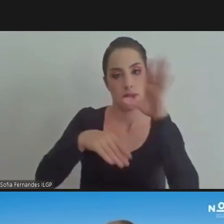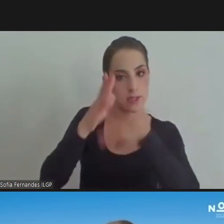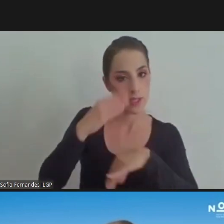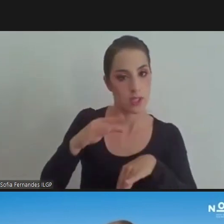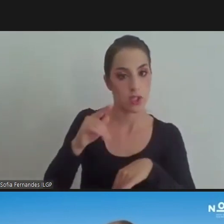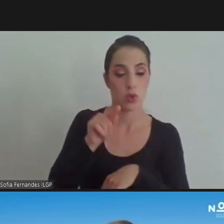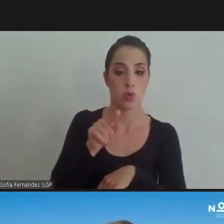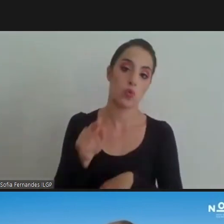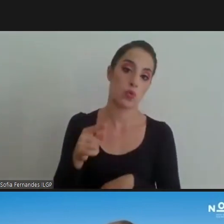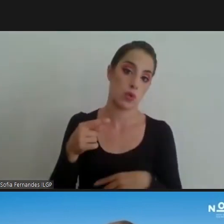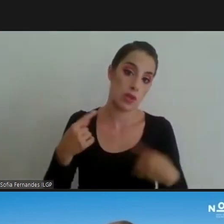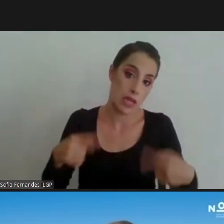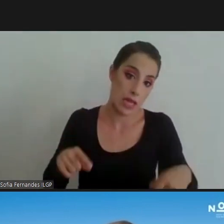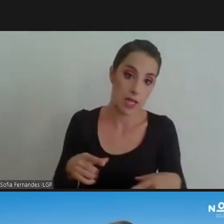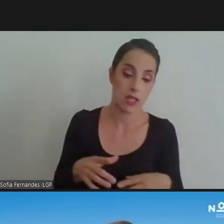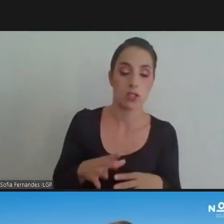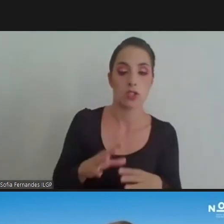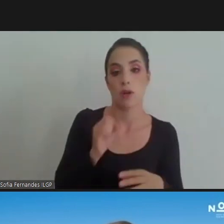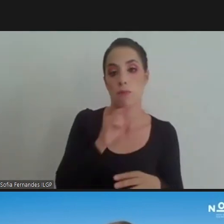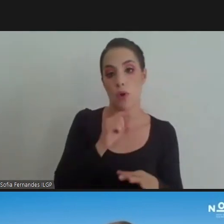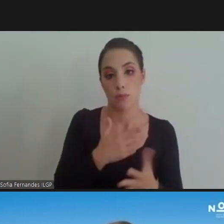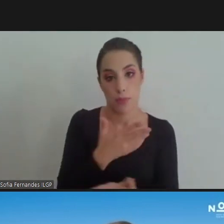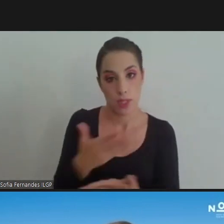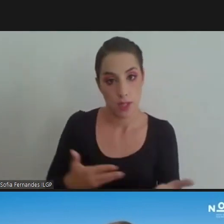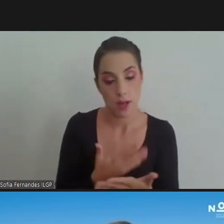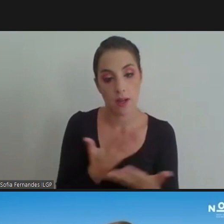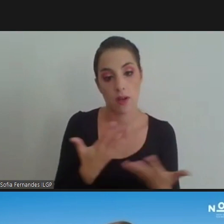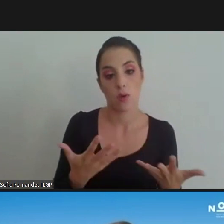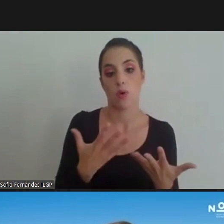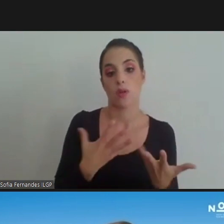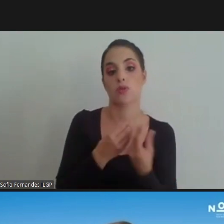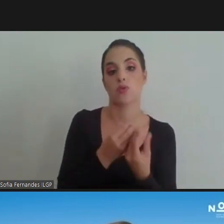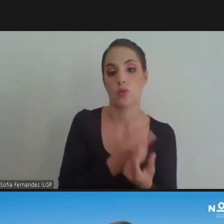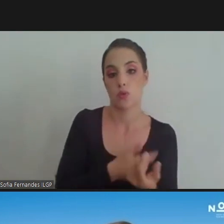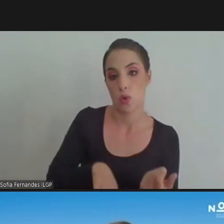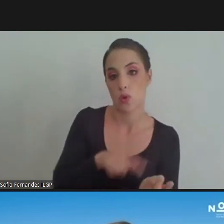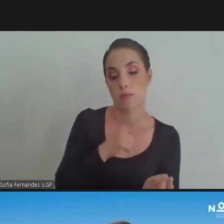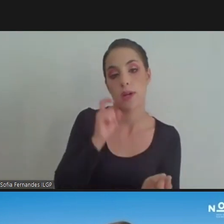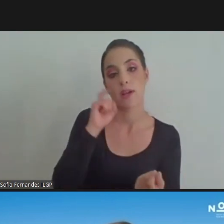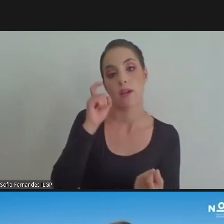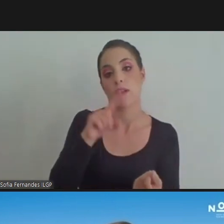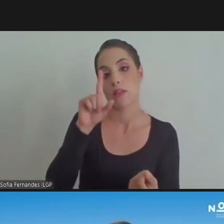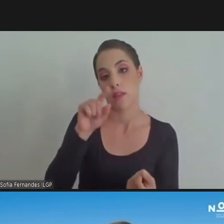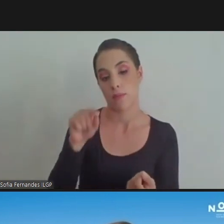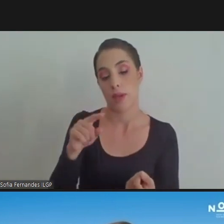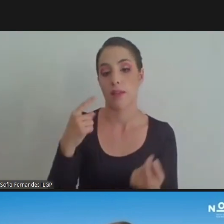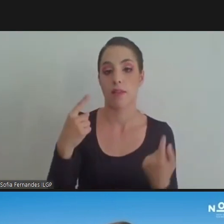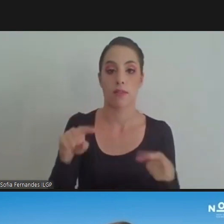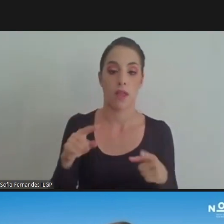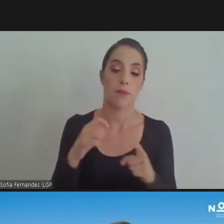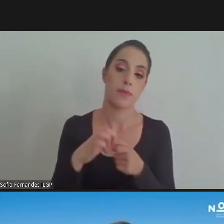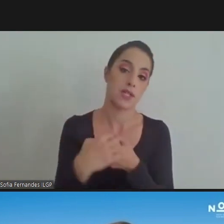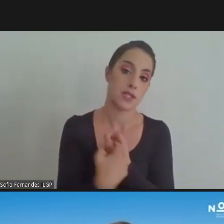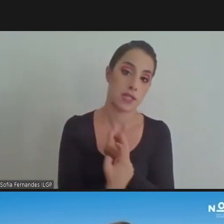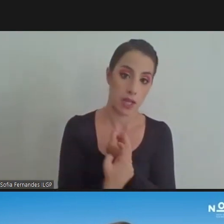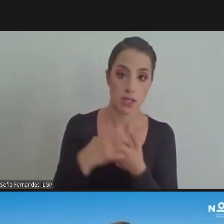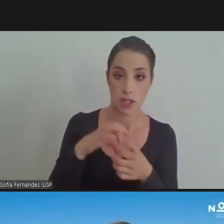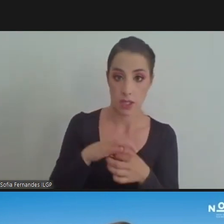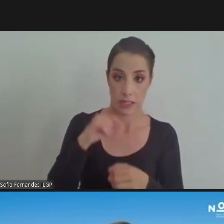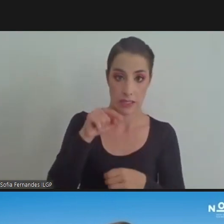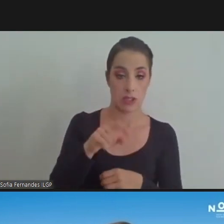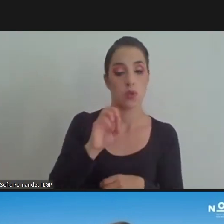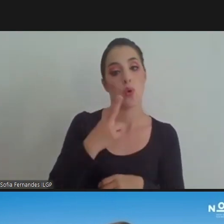a ser aprendidas e que possa aqui partilhar connosco para quem também tem parcerias neste âmbito ou